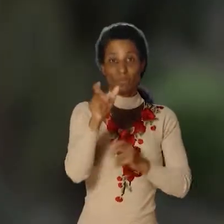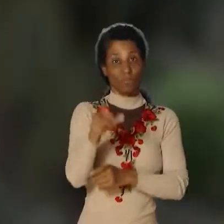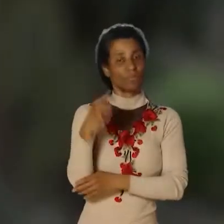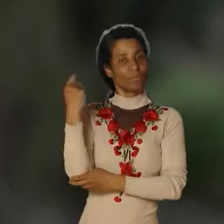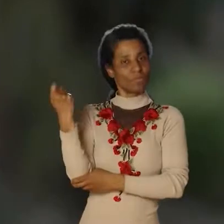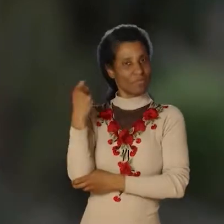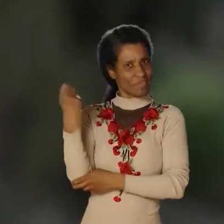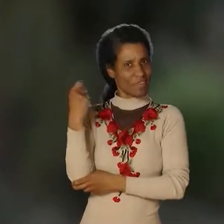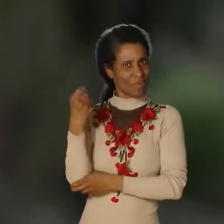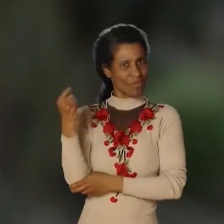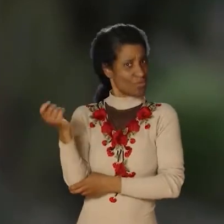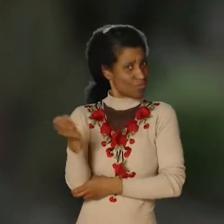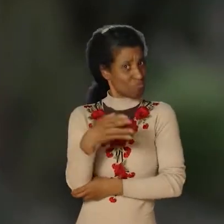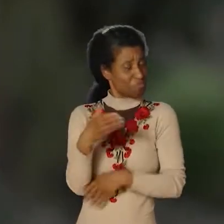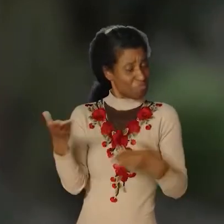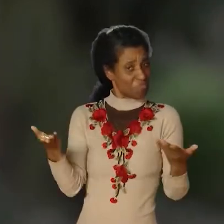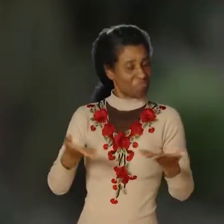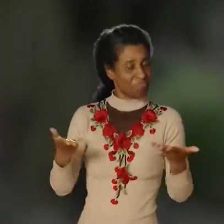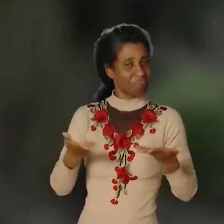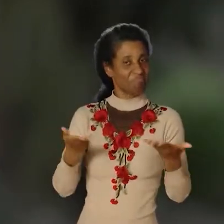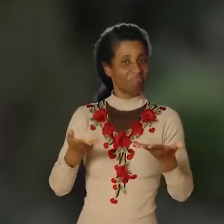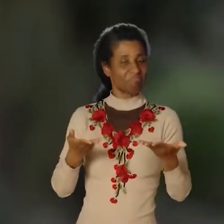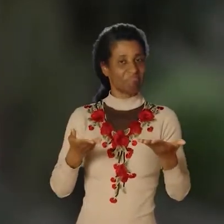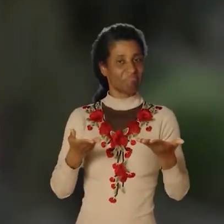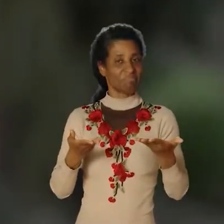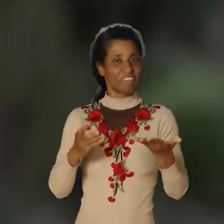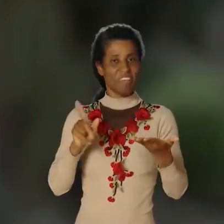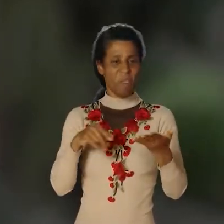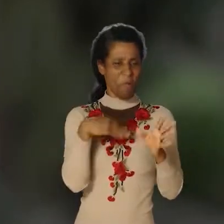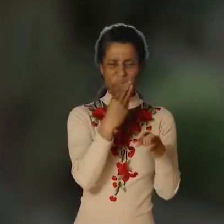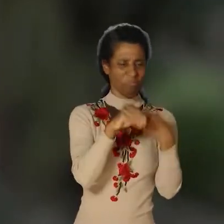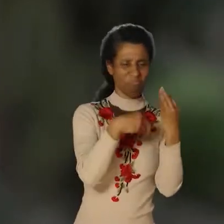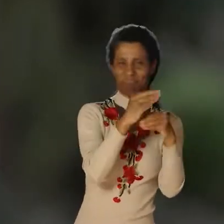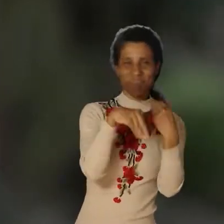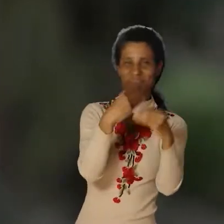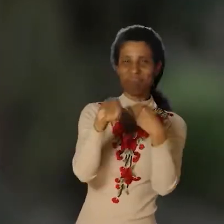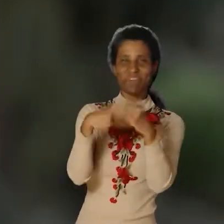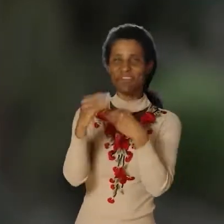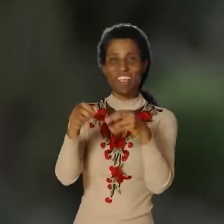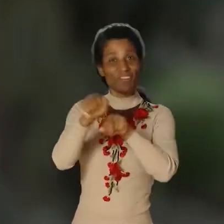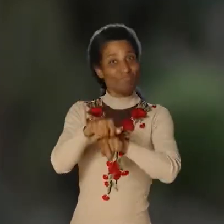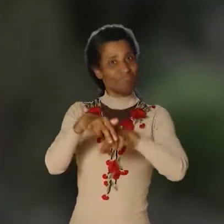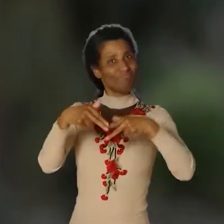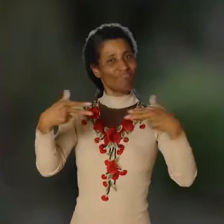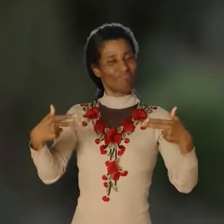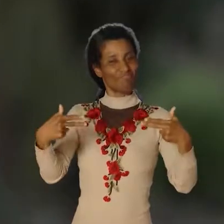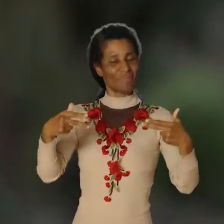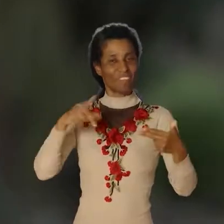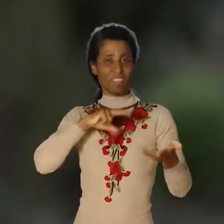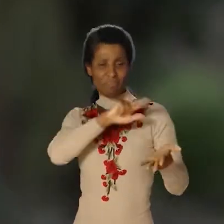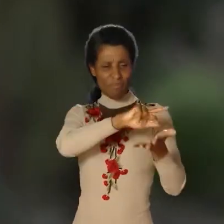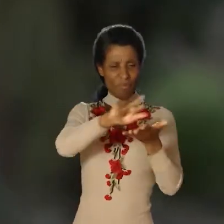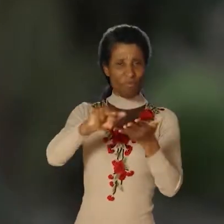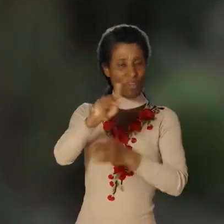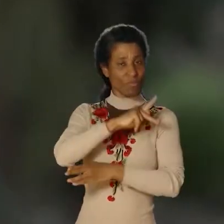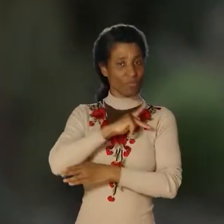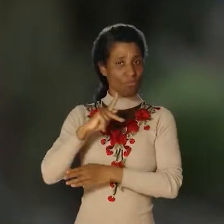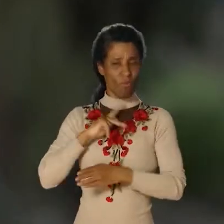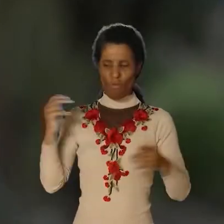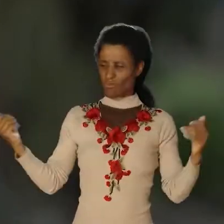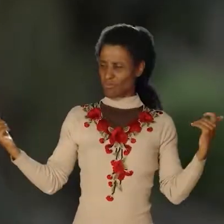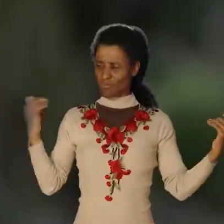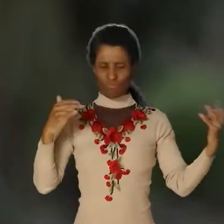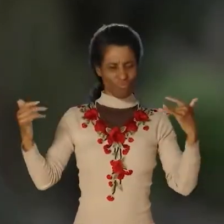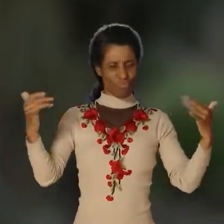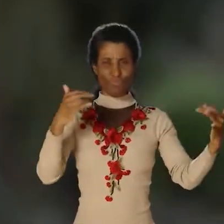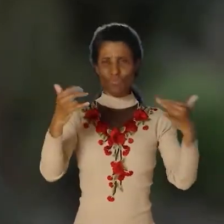verdade, o gaúcho atual, né? O gaúcho atual é uma miscelânea, né, de etnias, né? Nós temos aí vários povos que